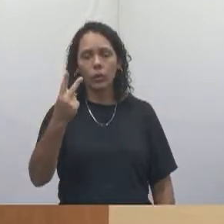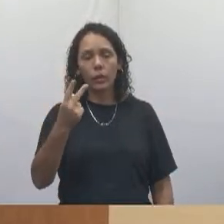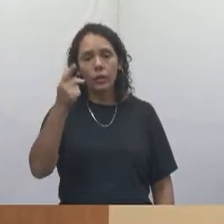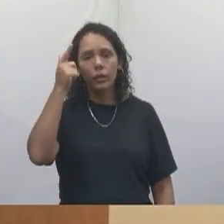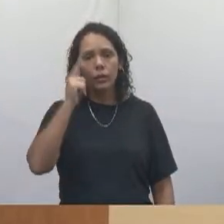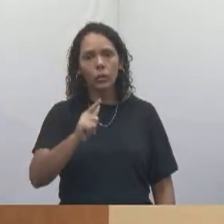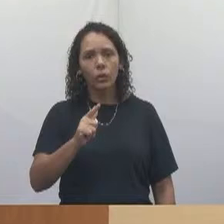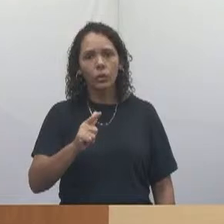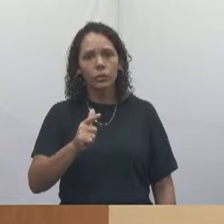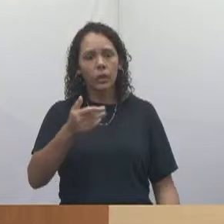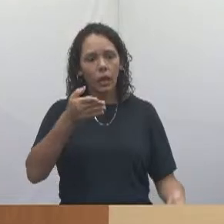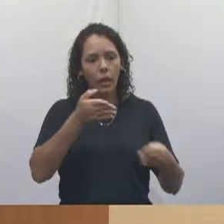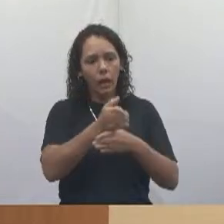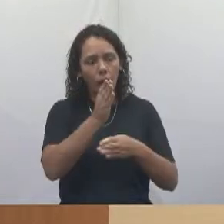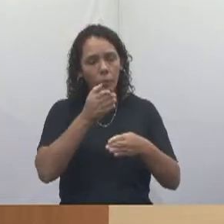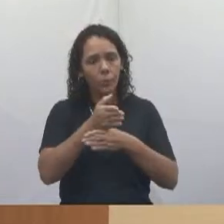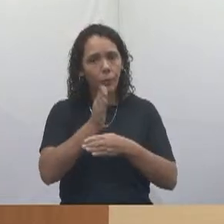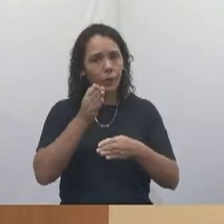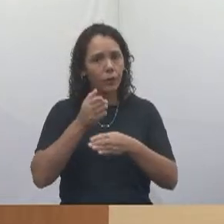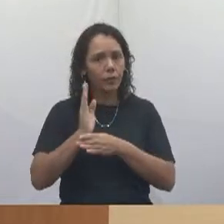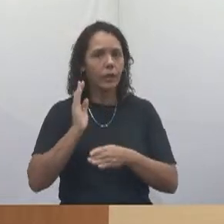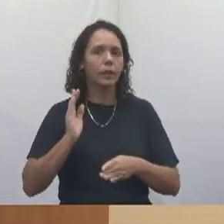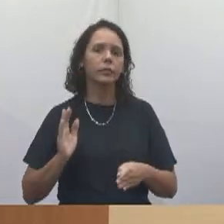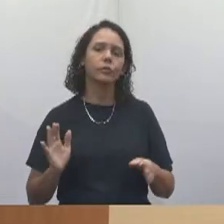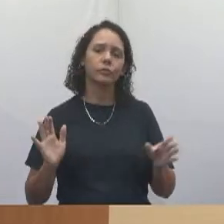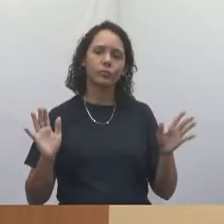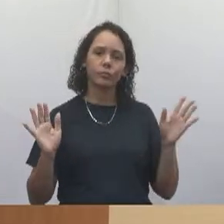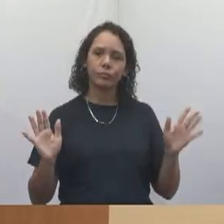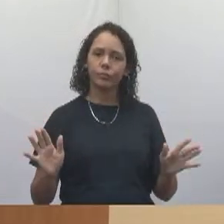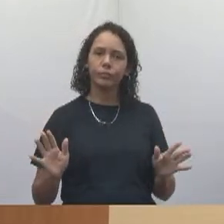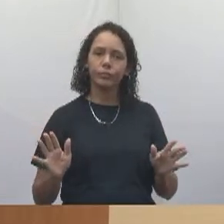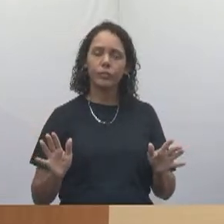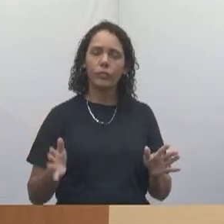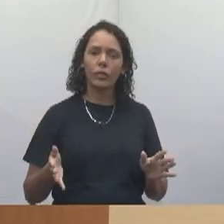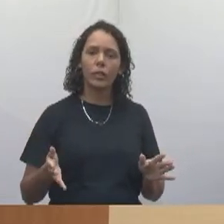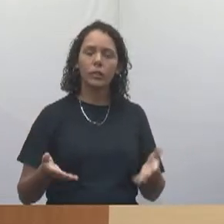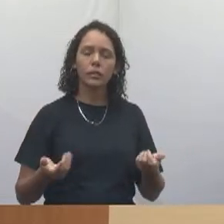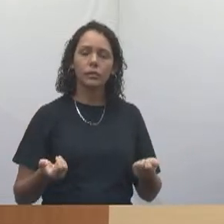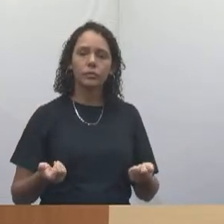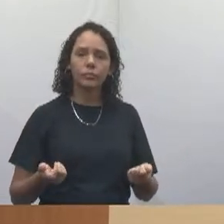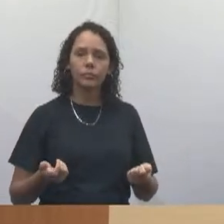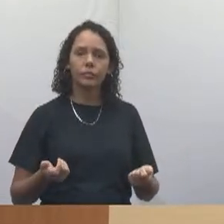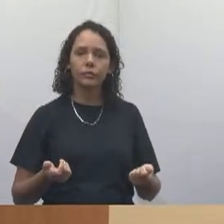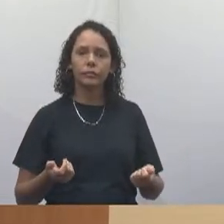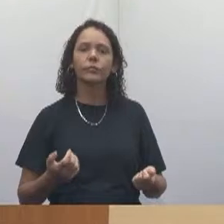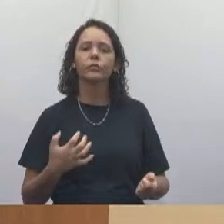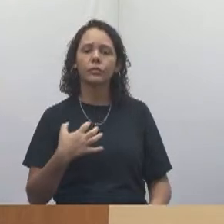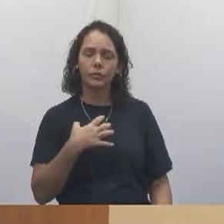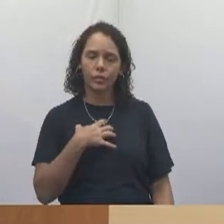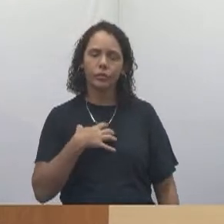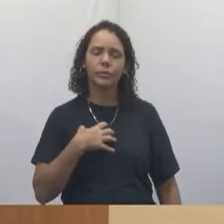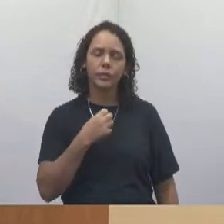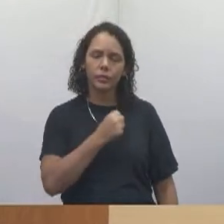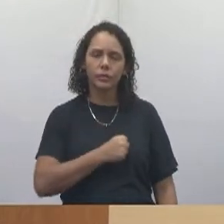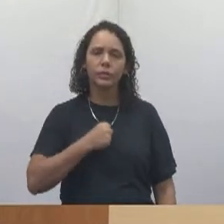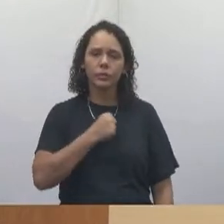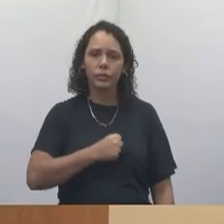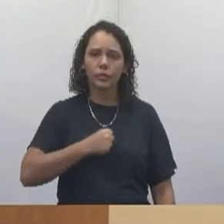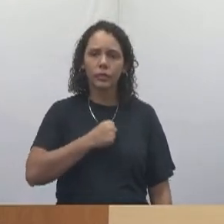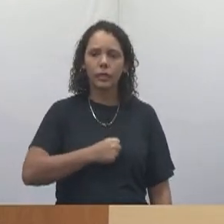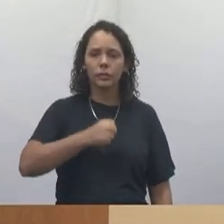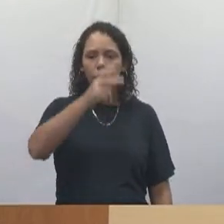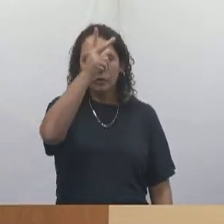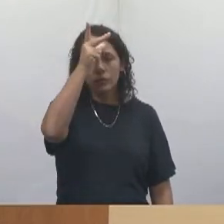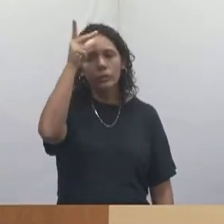ser aprovado, gente, nós vamos sentir saudade desse prefeito, eu tenho certeza, nós vamos